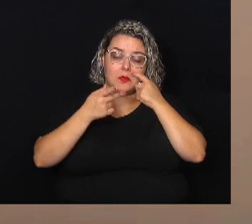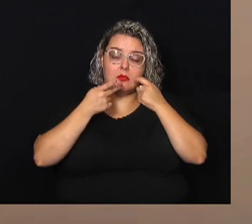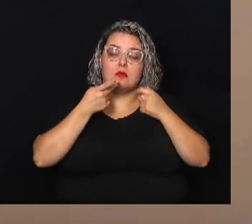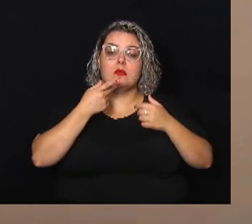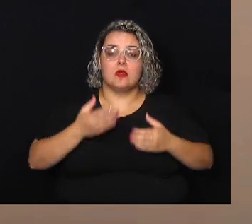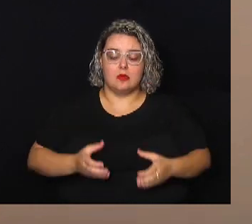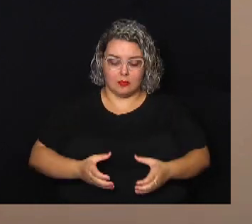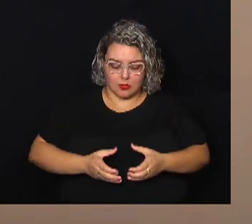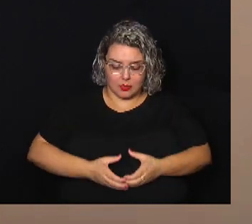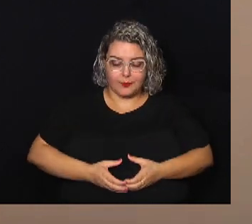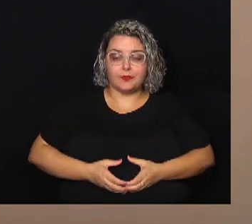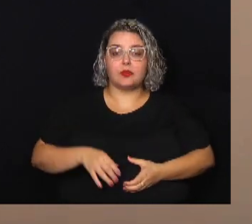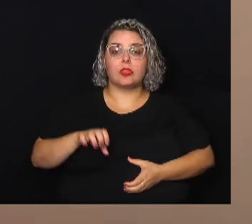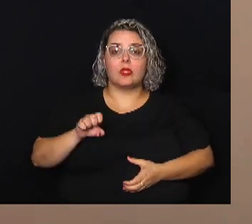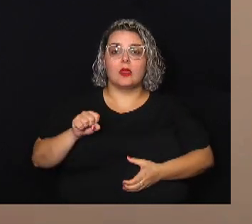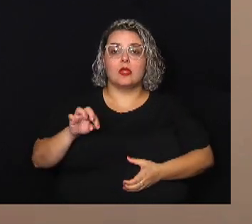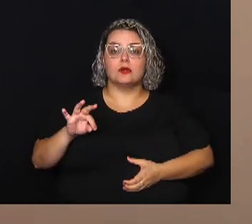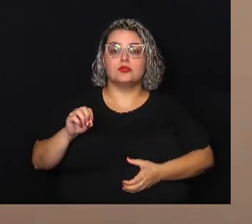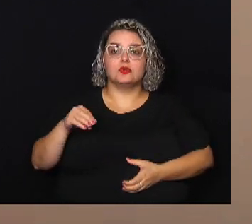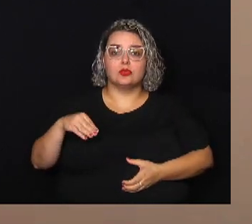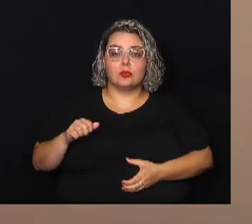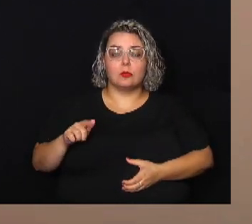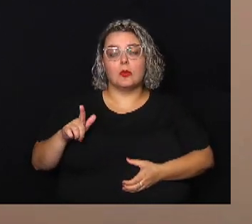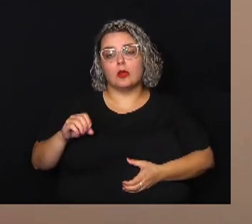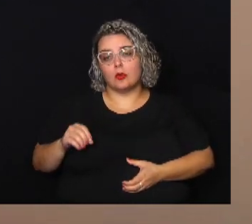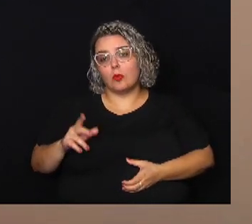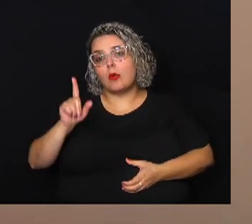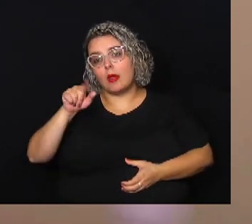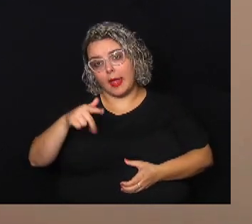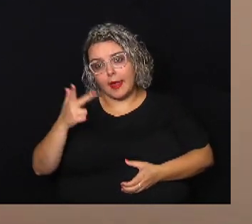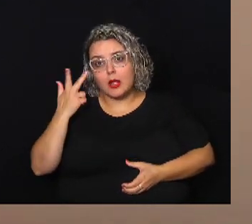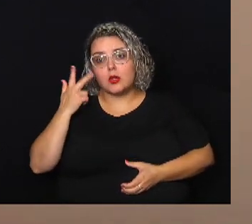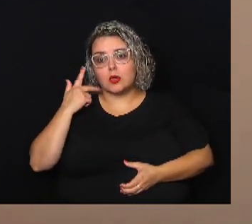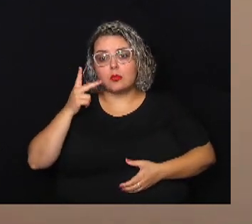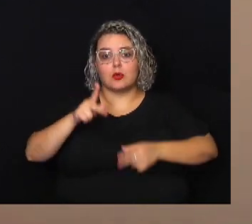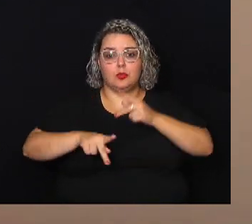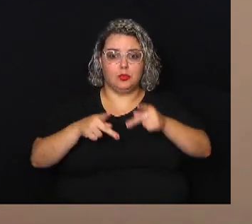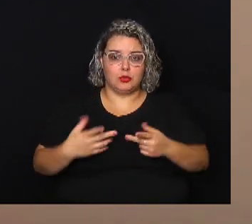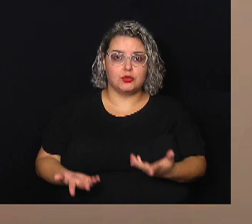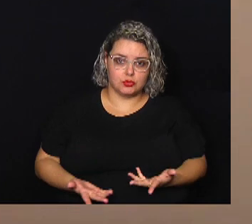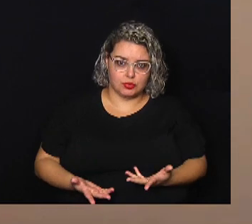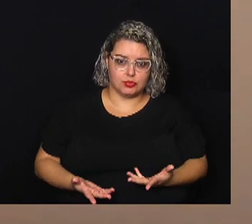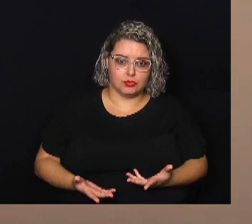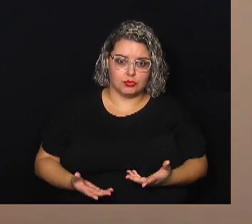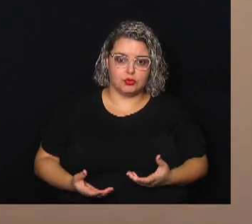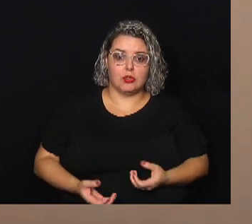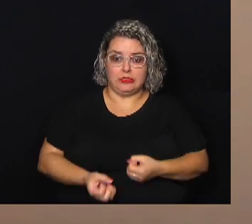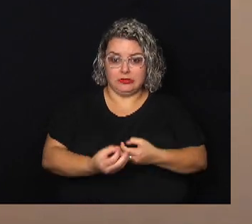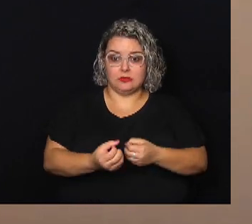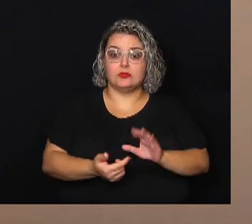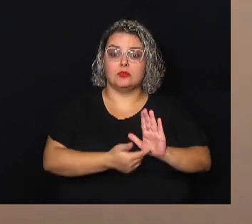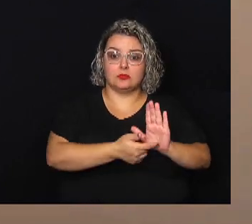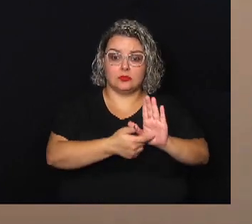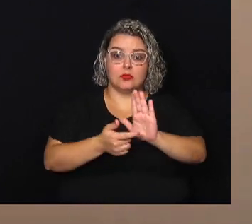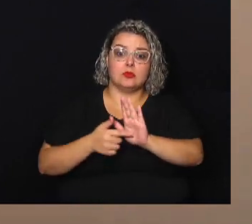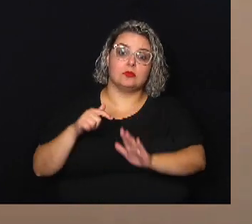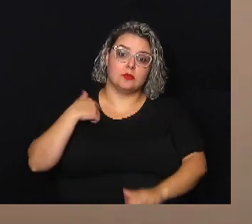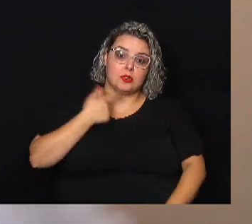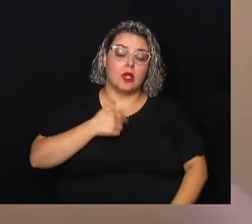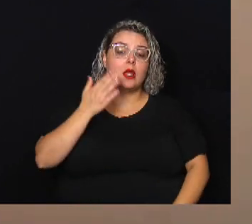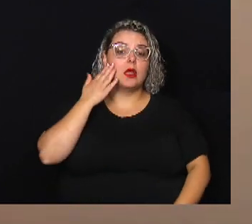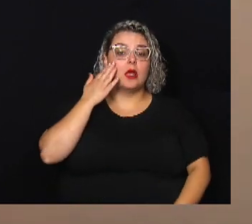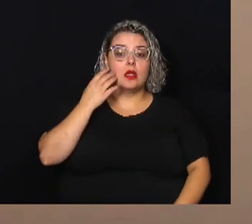O estômago, ele também é muito comum na nossa população, os dados do INCA mostram isso para a gente. Nós sabemos que